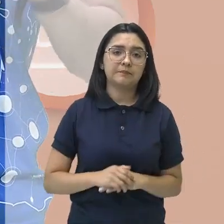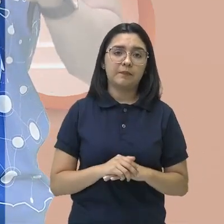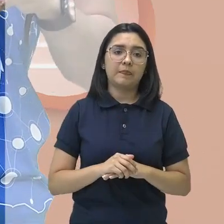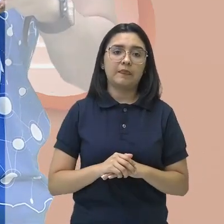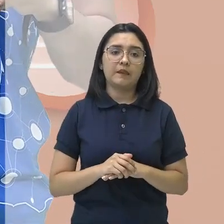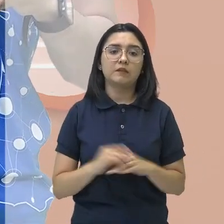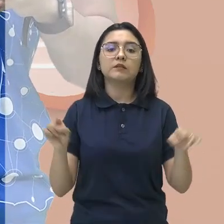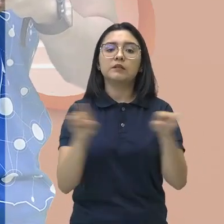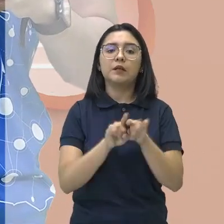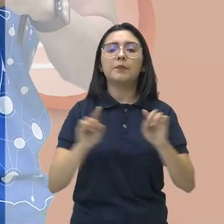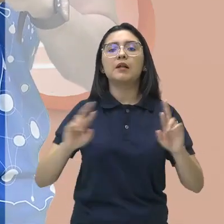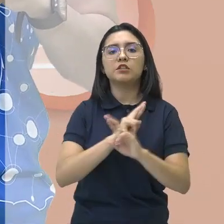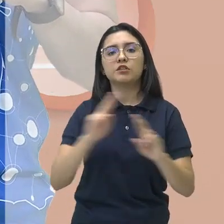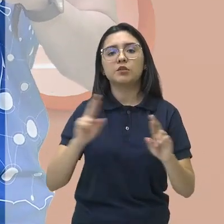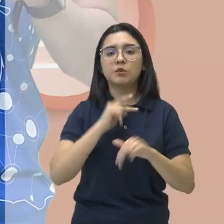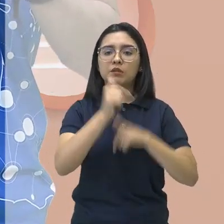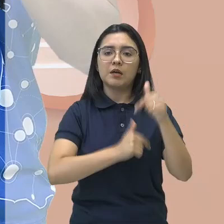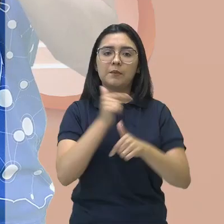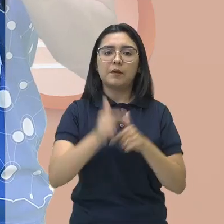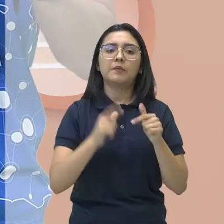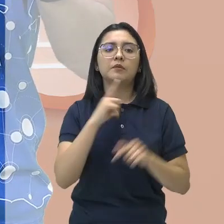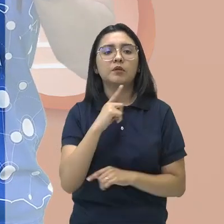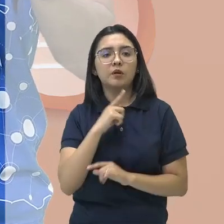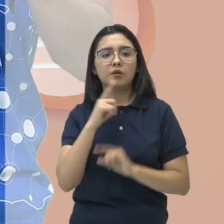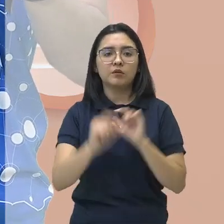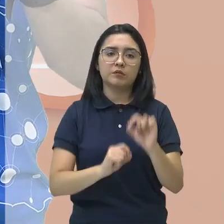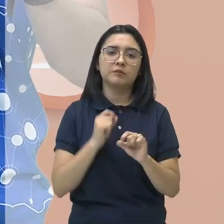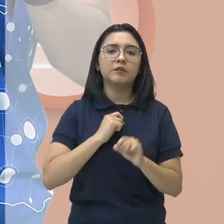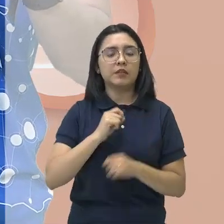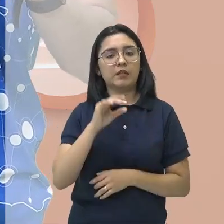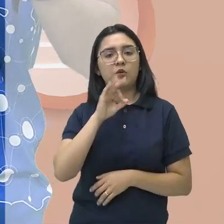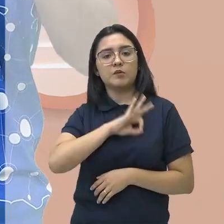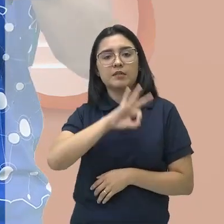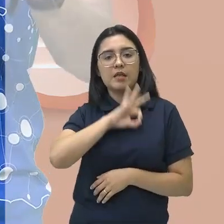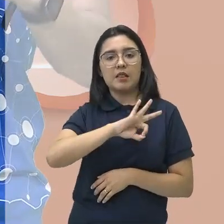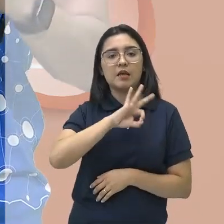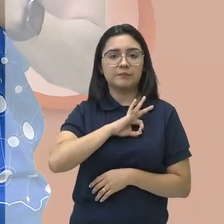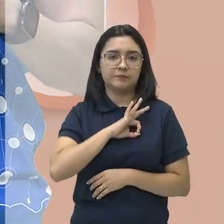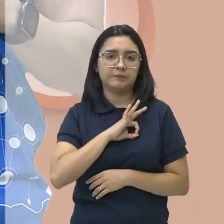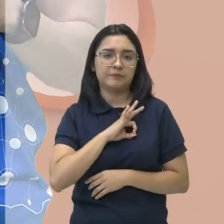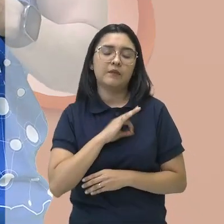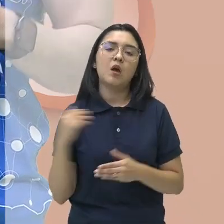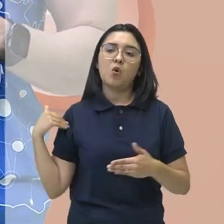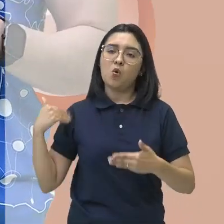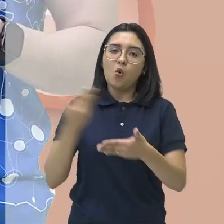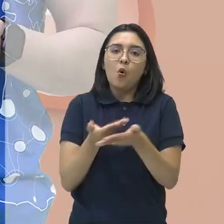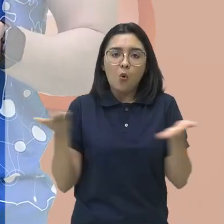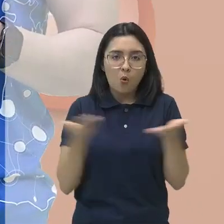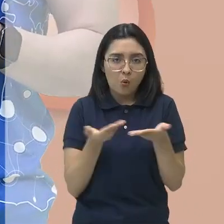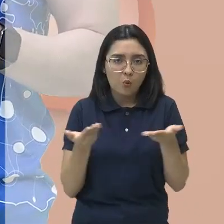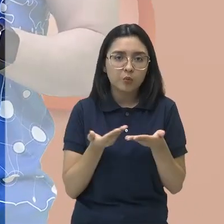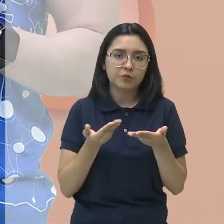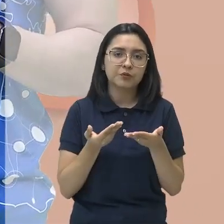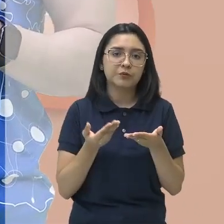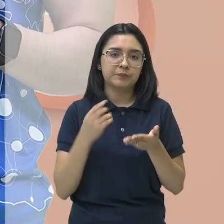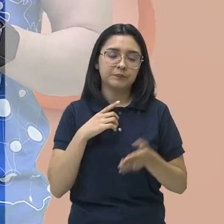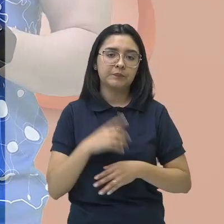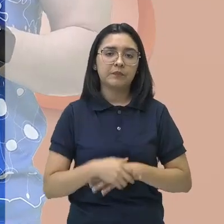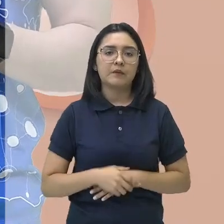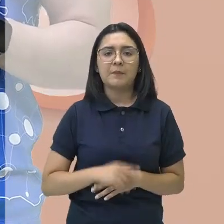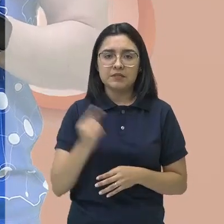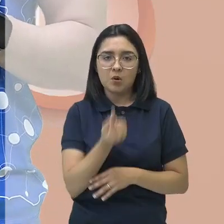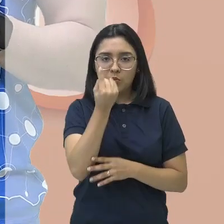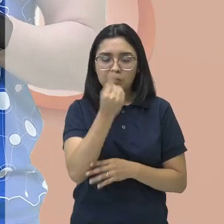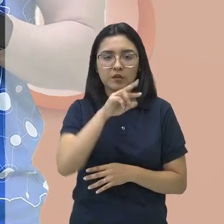Chegamos à relação de trabalho, que envolve ali o trabalho assalariado, muito comum nos dias atuais, embora não seja a